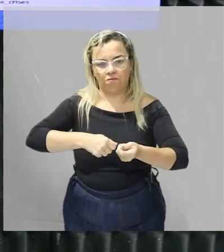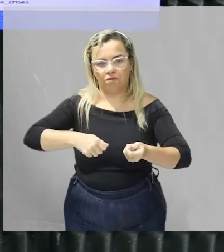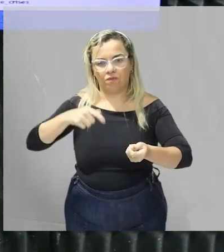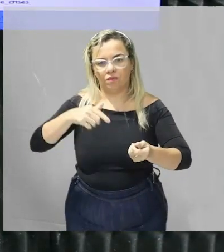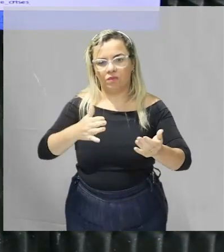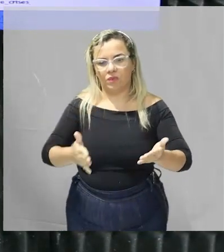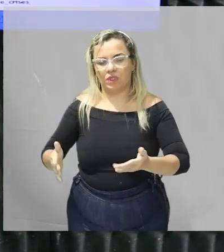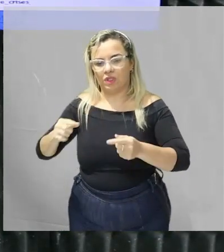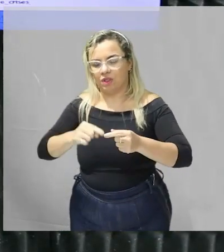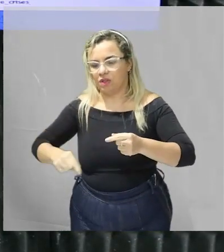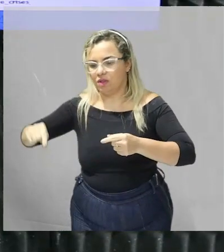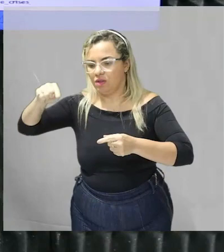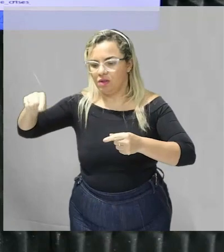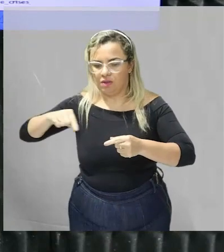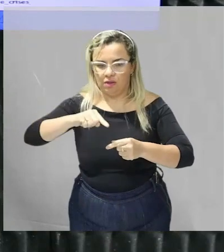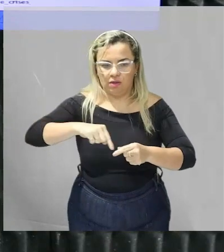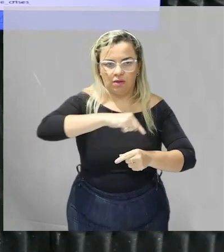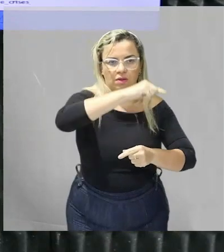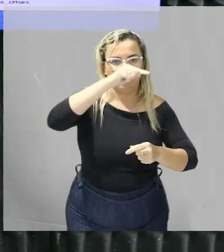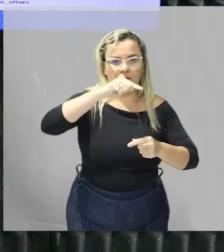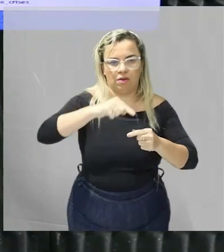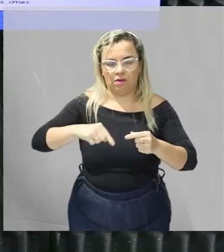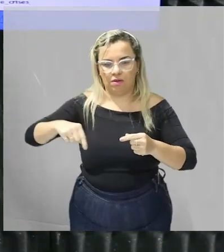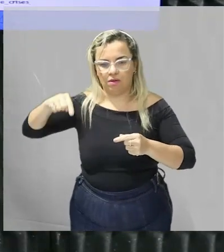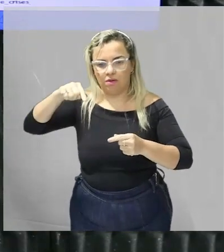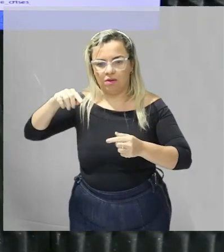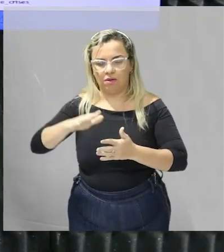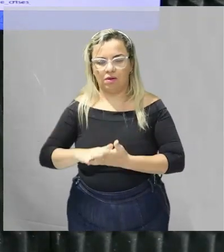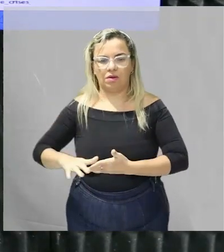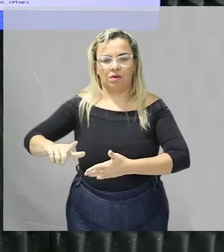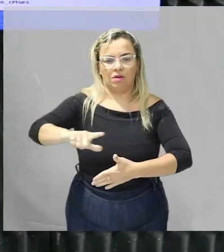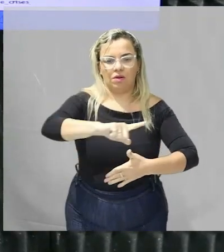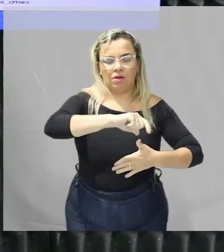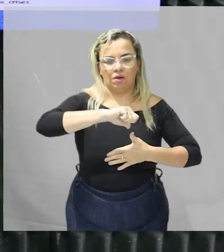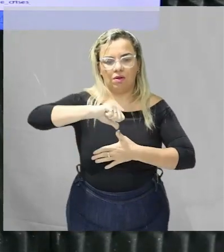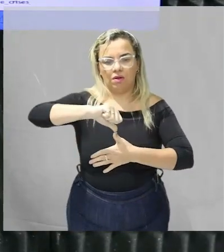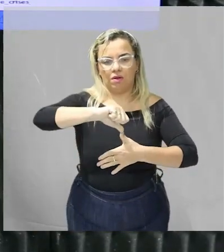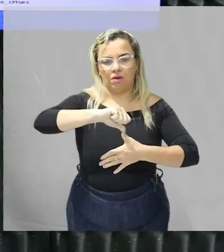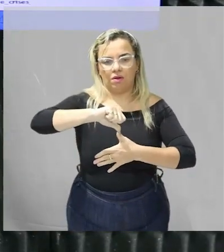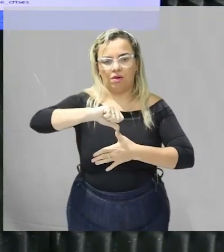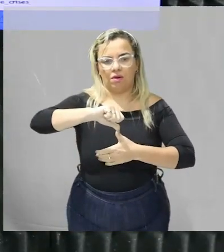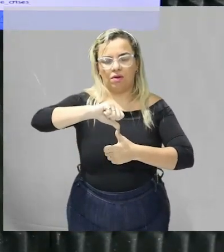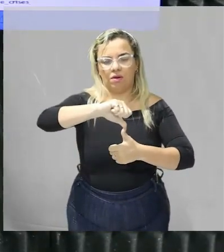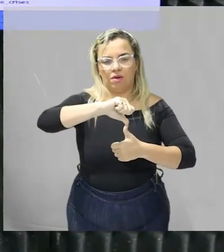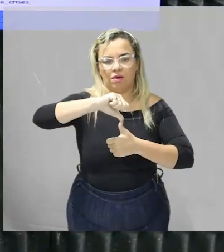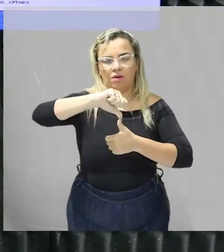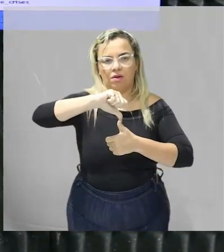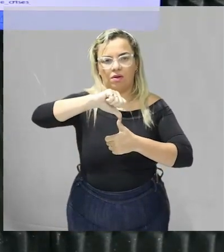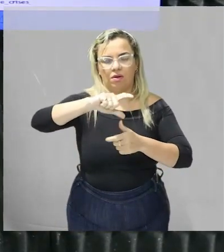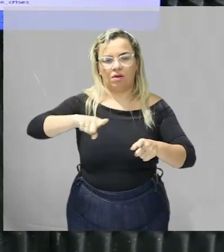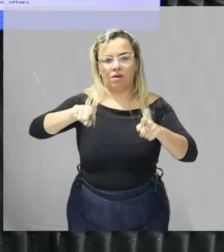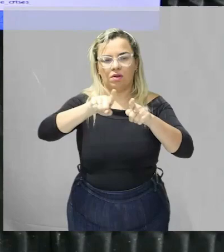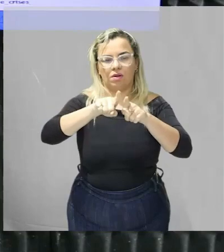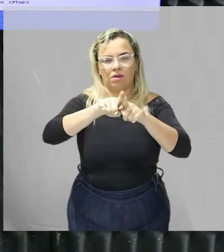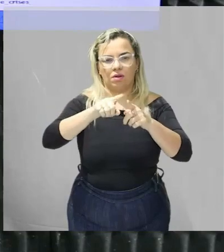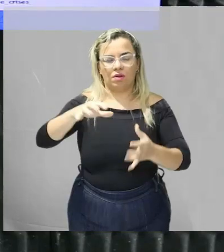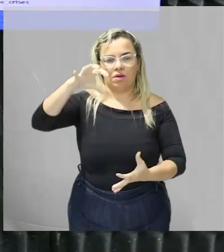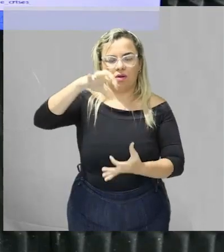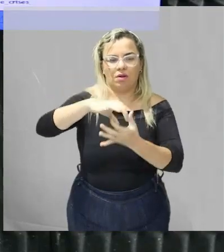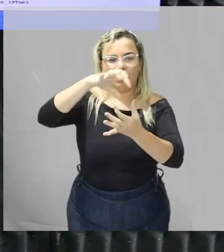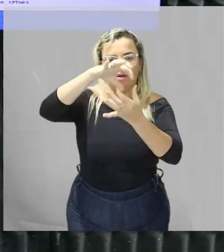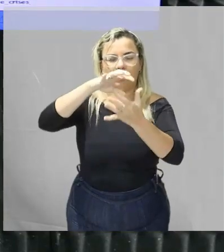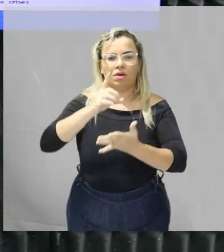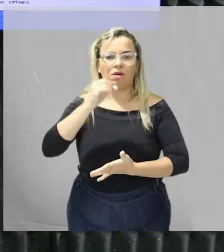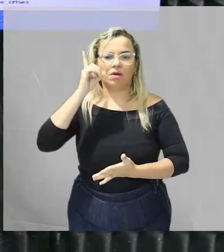as setas, elas vão estar ligando daqui da América do Sul, tá certo? Da América Central, para onde? Para os Estados Unidos, tá? E